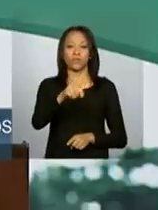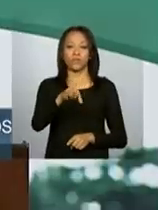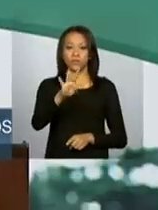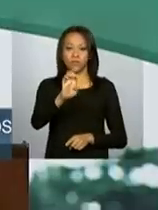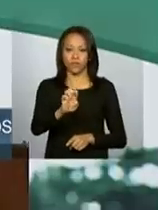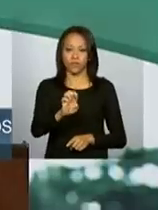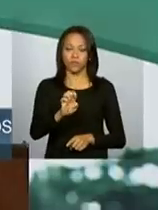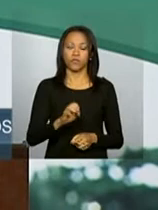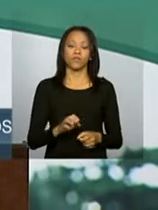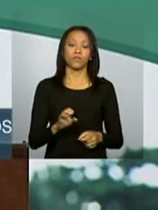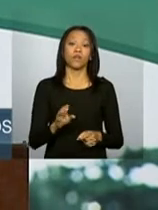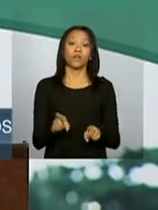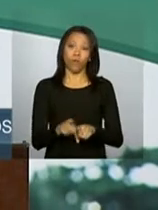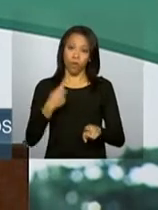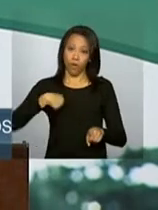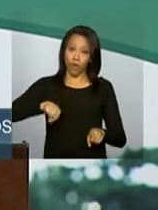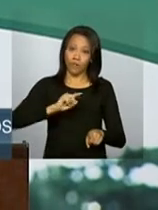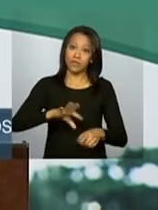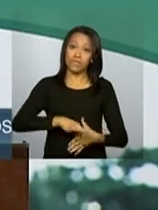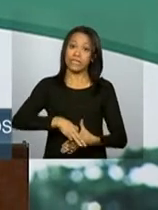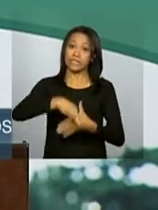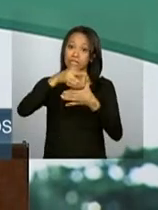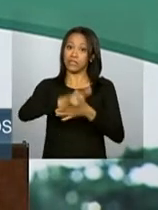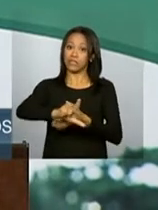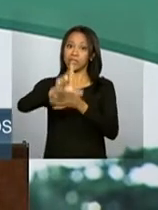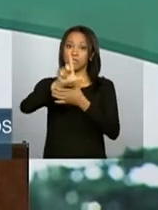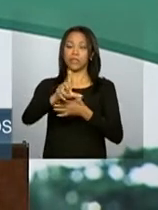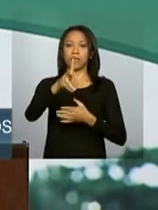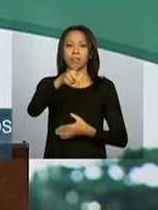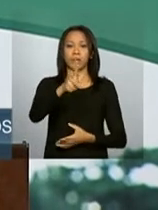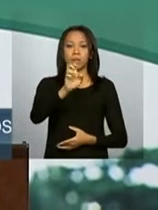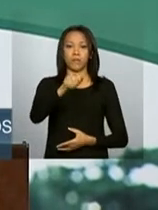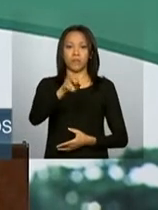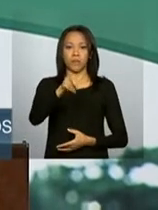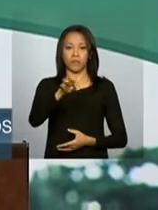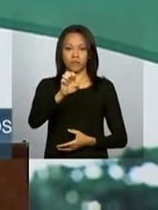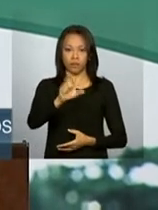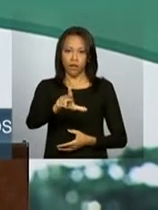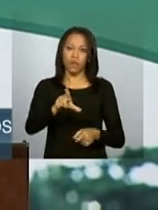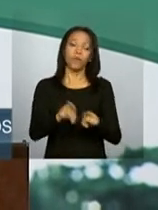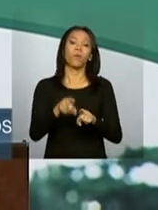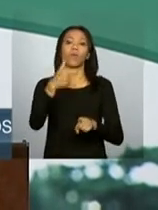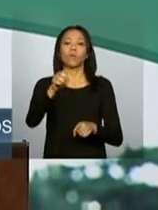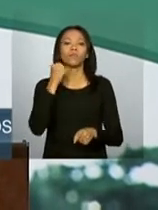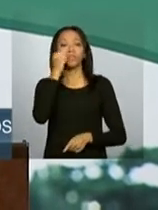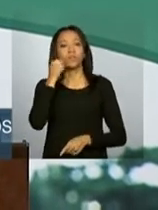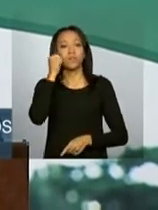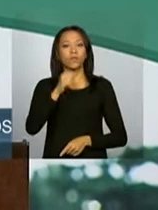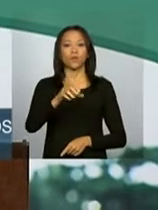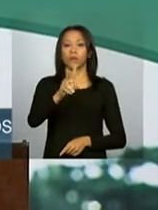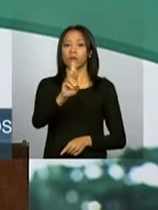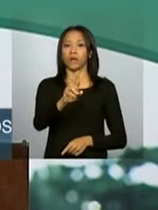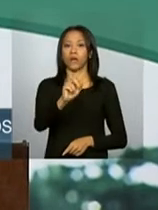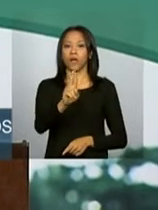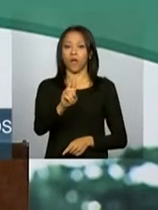Alves, nosso líder José Pimentel, senador Randolfo Rodrigues, senador Valdir Halp.